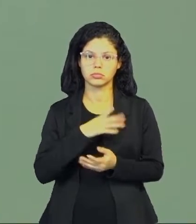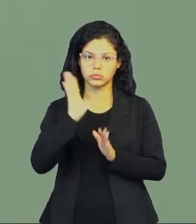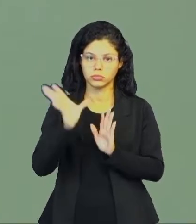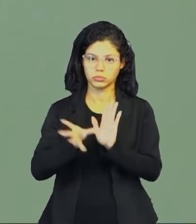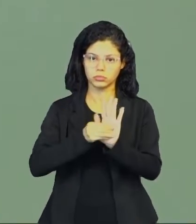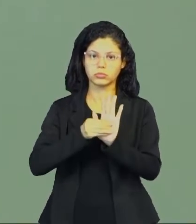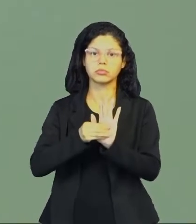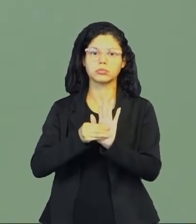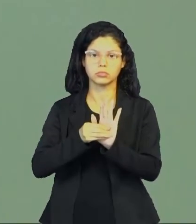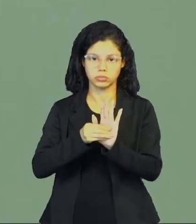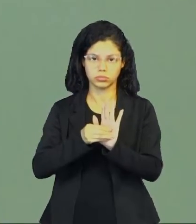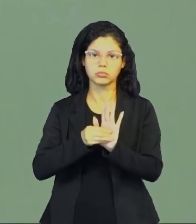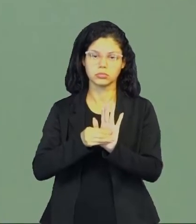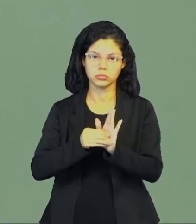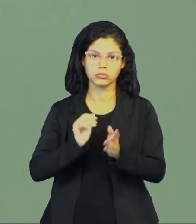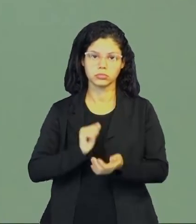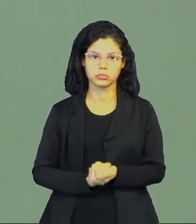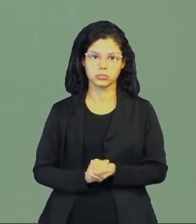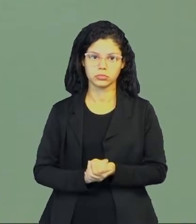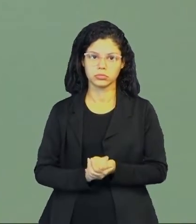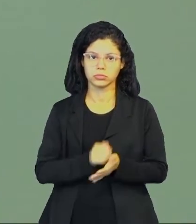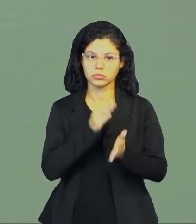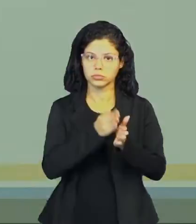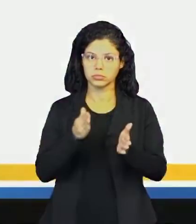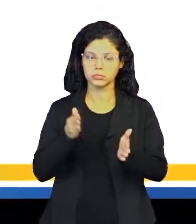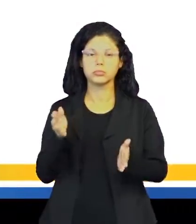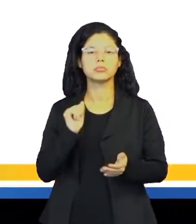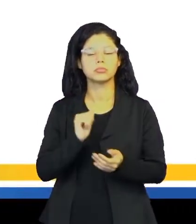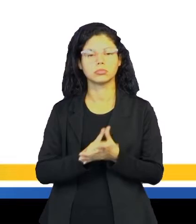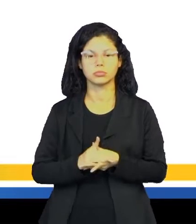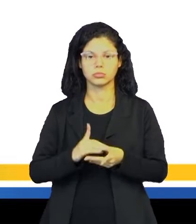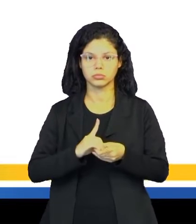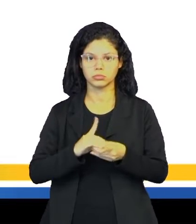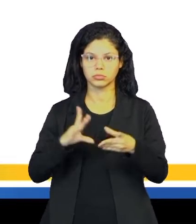compondo, a manutenção, dessa ordem democrática.